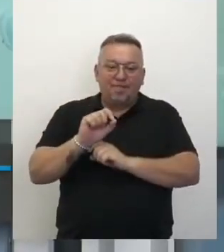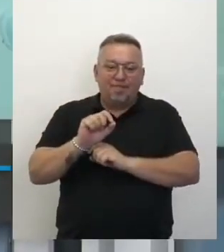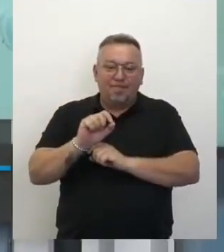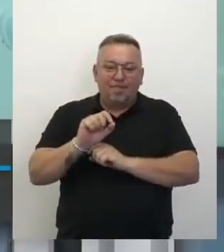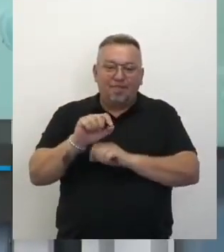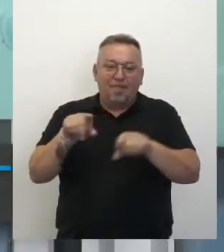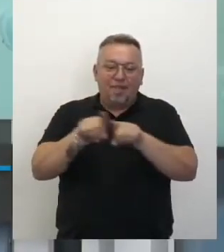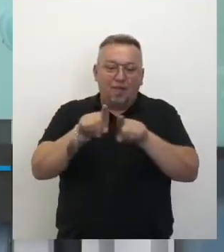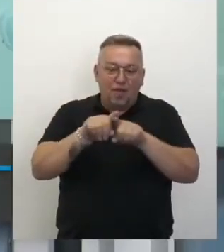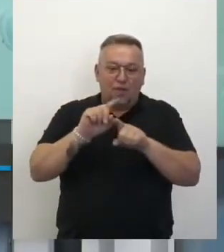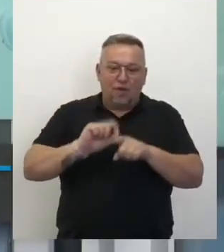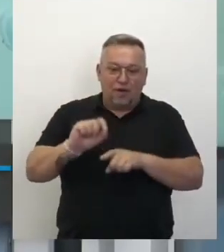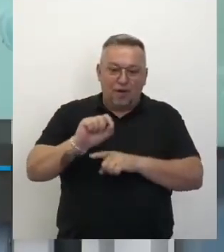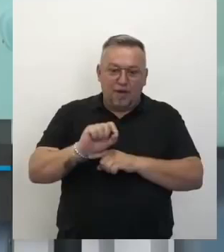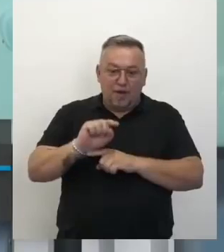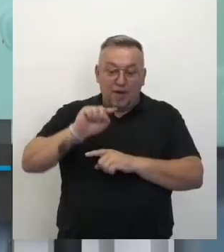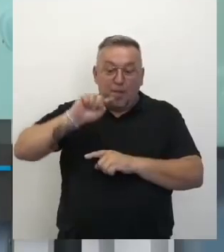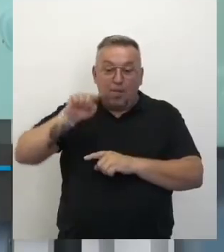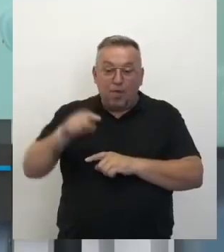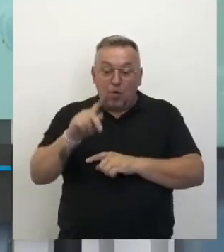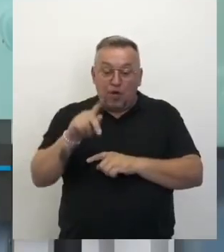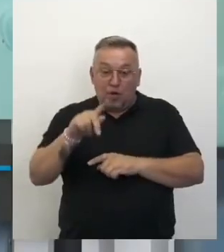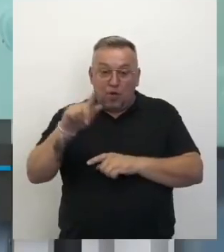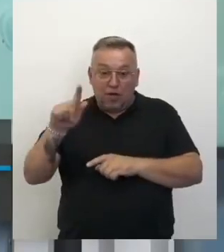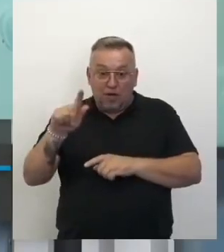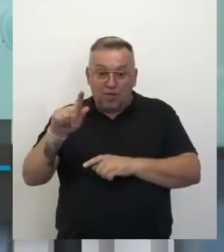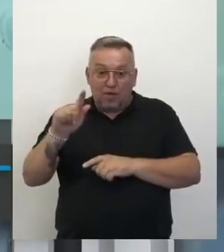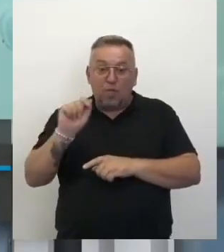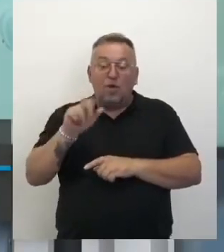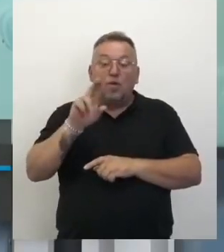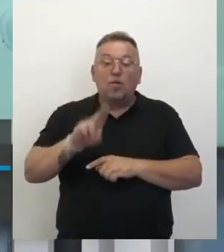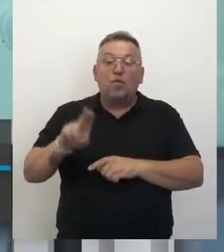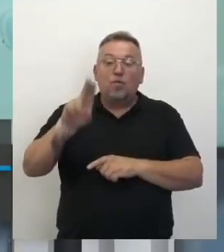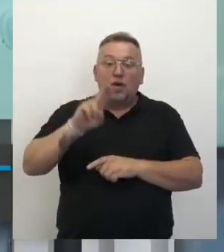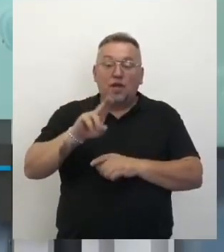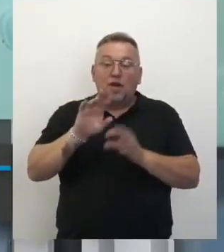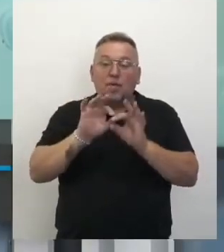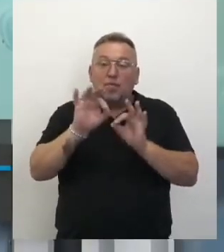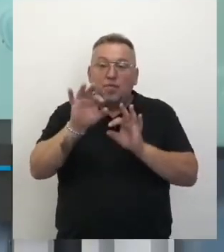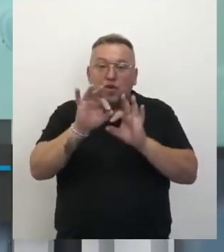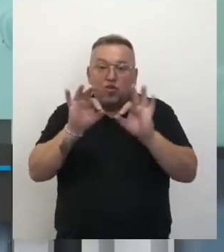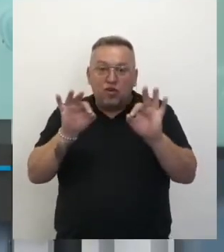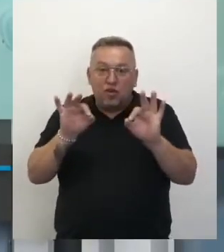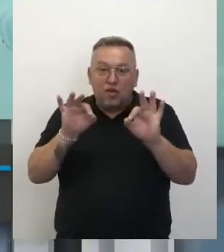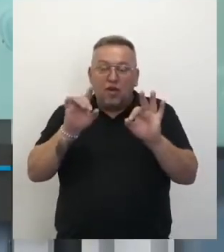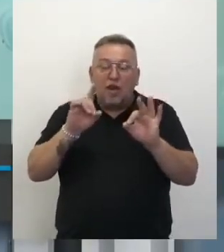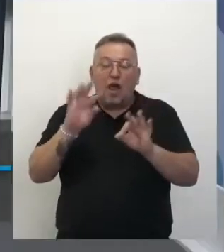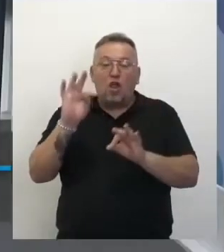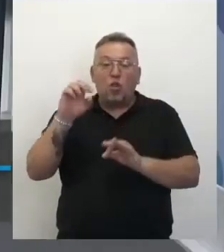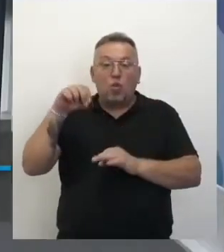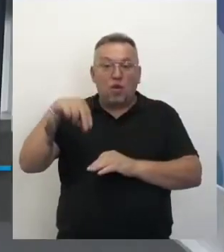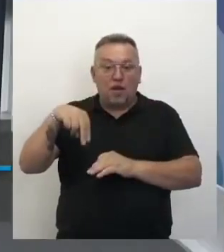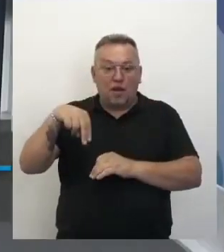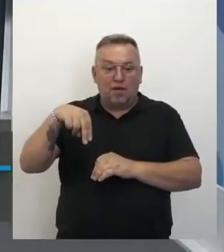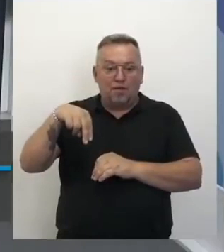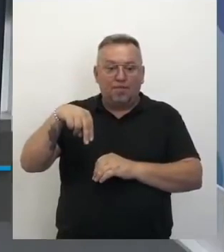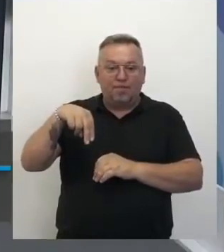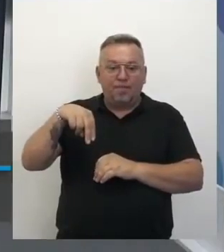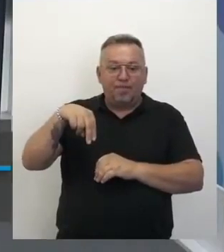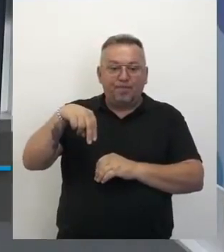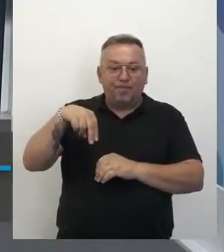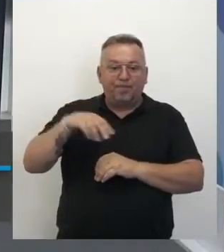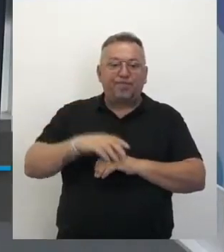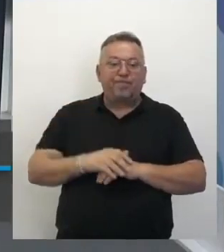das principais é essa. 1.000 quilogramas, nós podemos utilizar aí uma das medidas de massa, que é a tonelada. Exato, muito bem. Beleza? Falaram